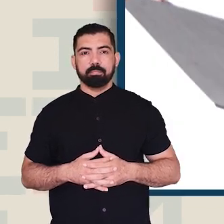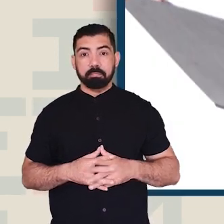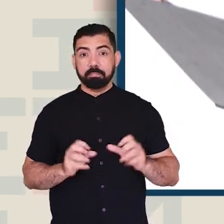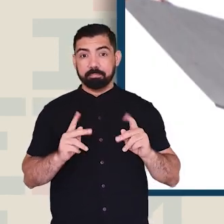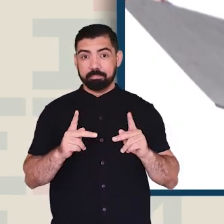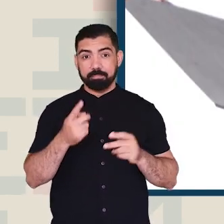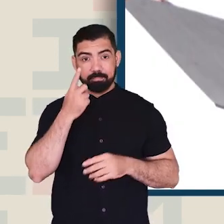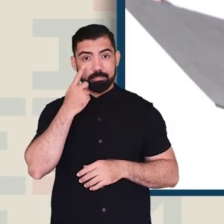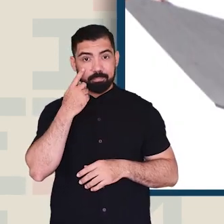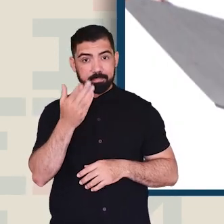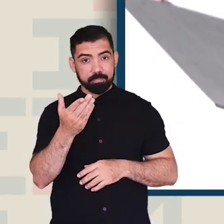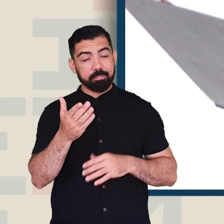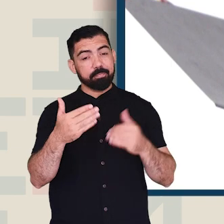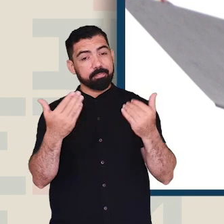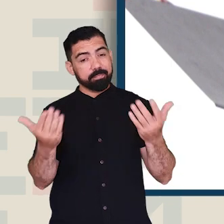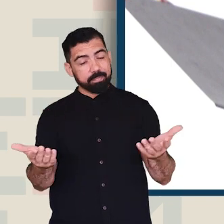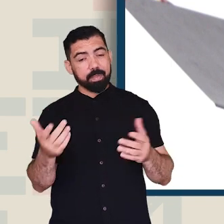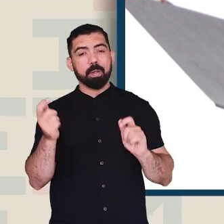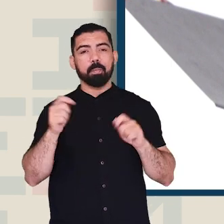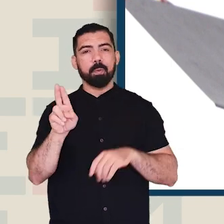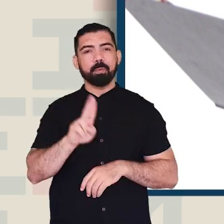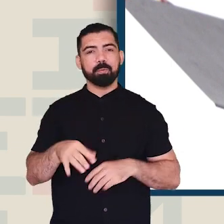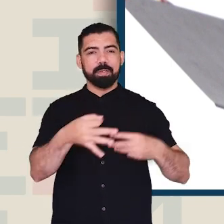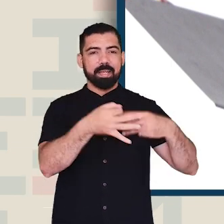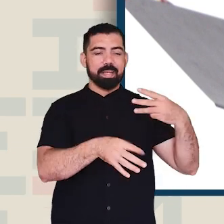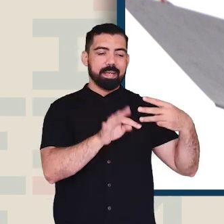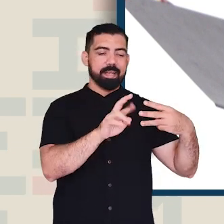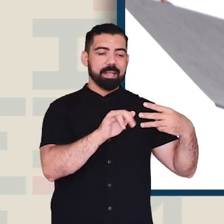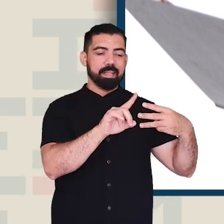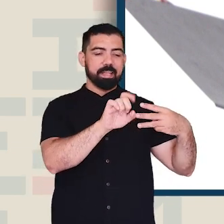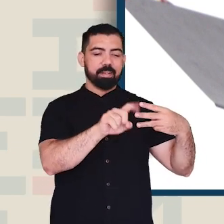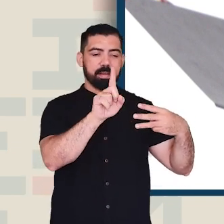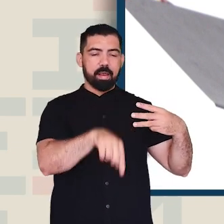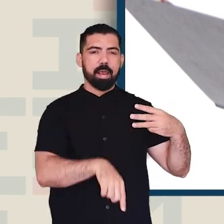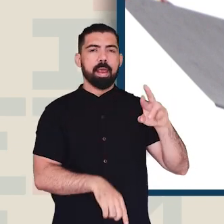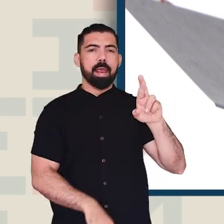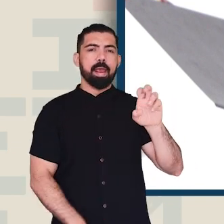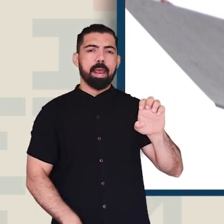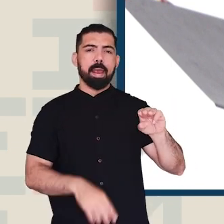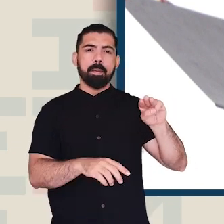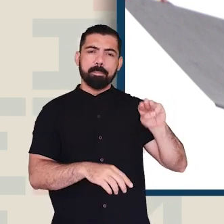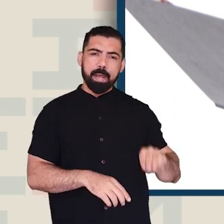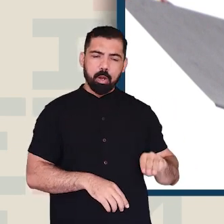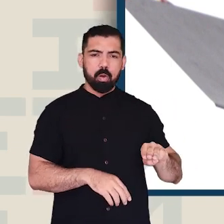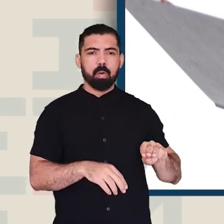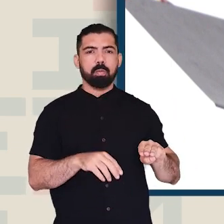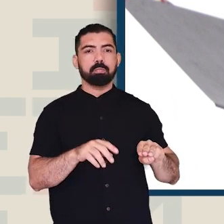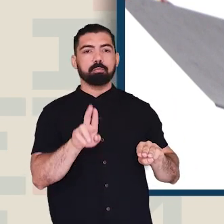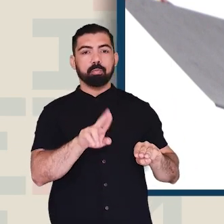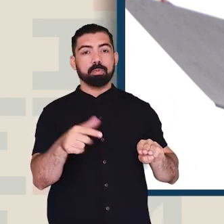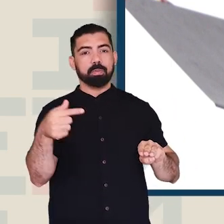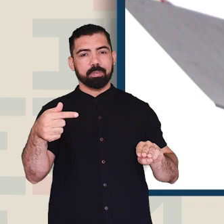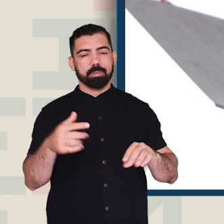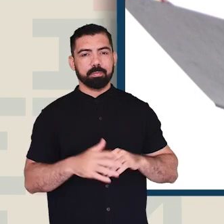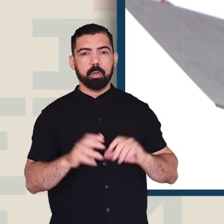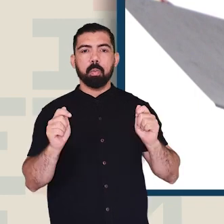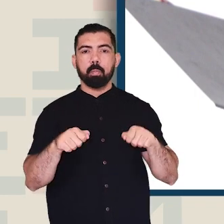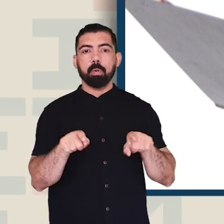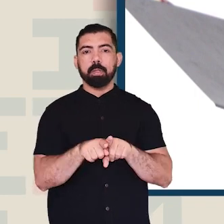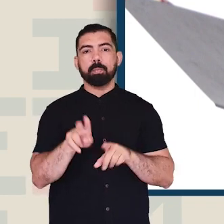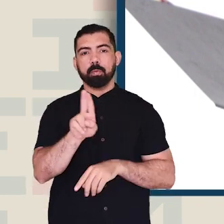Né? Então você vê a amplificação da tríade aqui, ficou como se fosse um Ré menor com sétima. Poderia usar também em Si